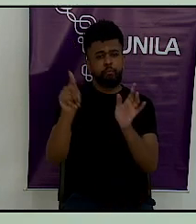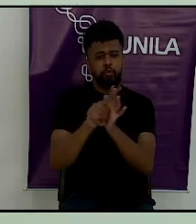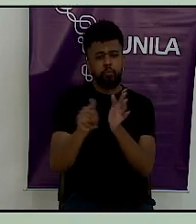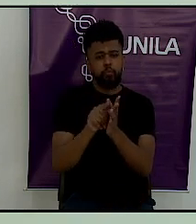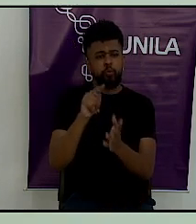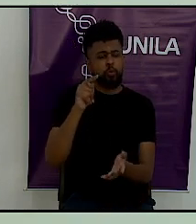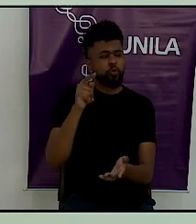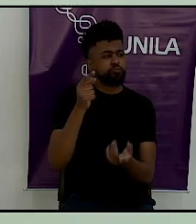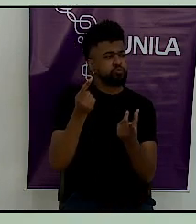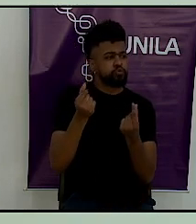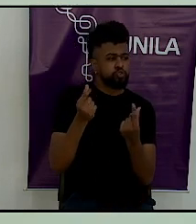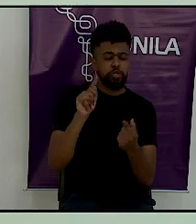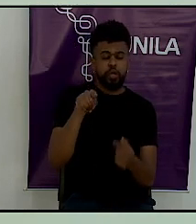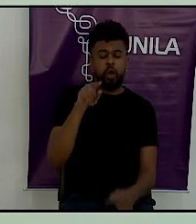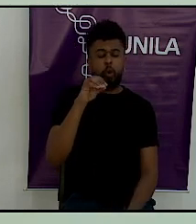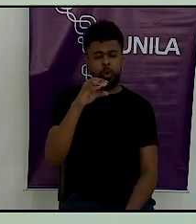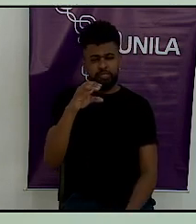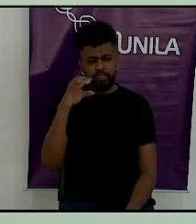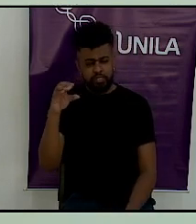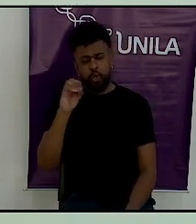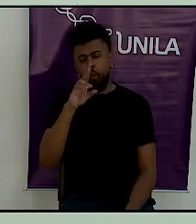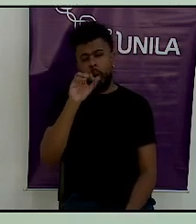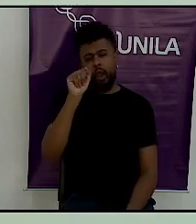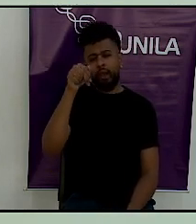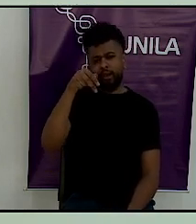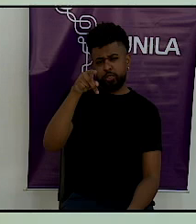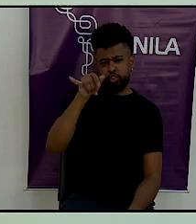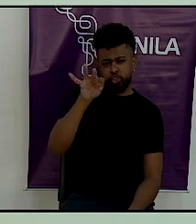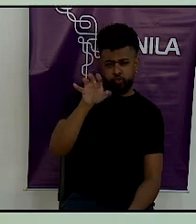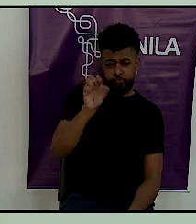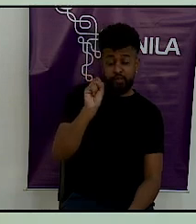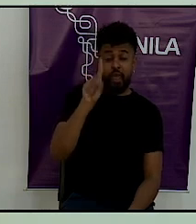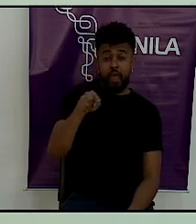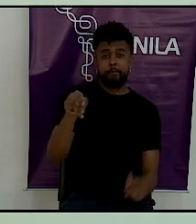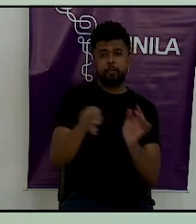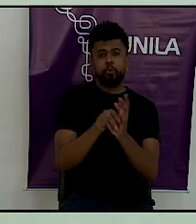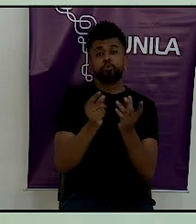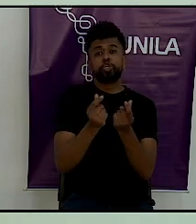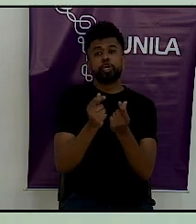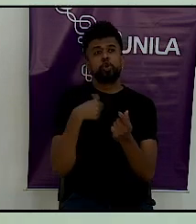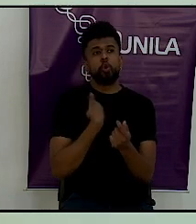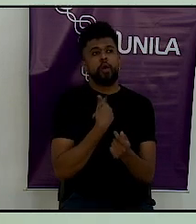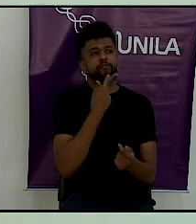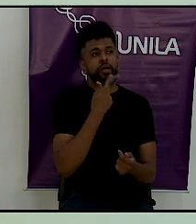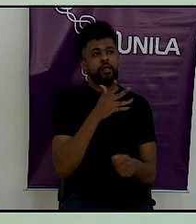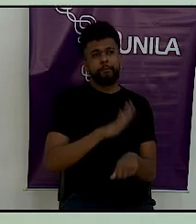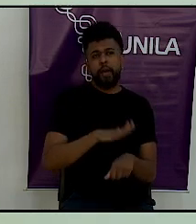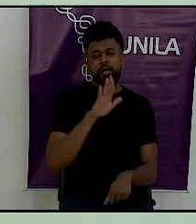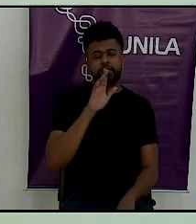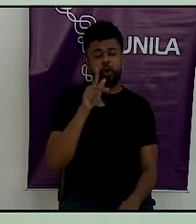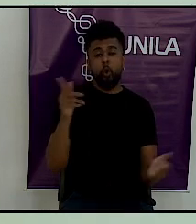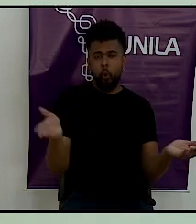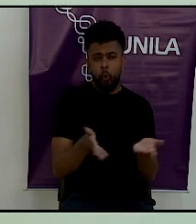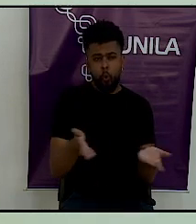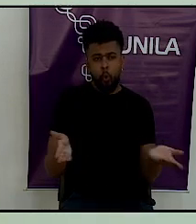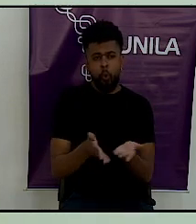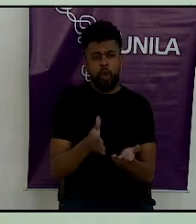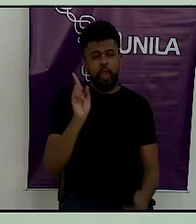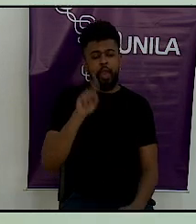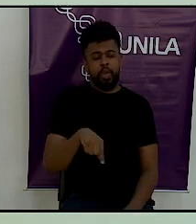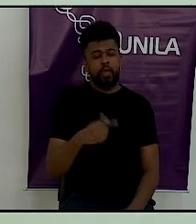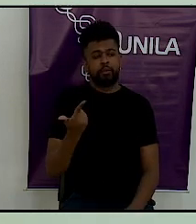capital, chamada de matriz OCC ou matriz Andifes, que é a matriz que a gente vai falar um pouquinho mais sobre ela hoje, que é a